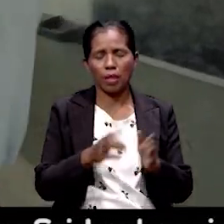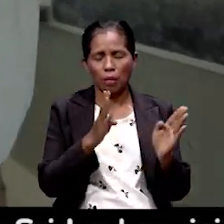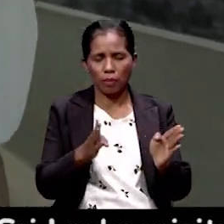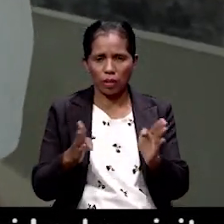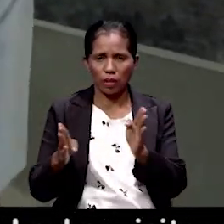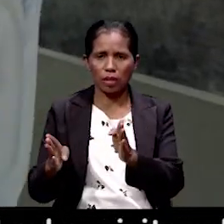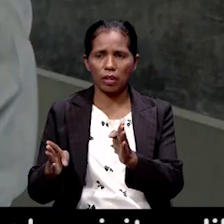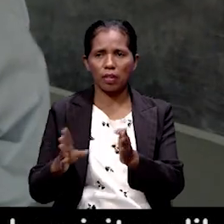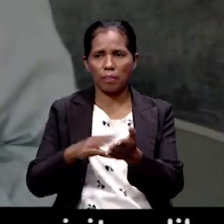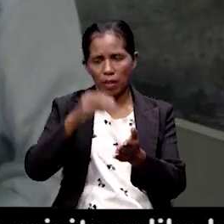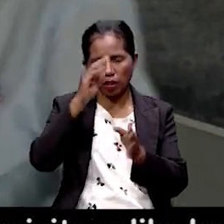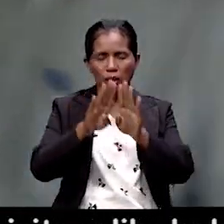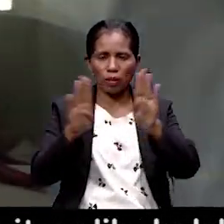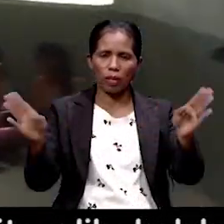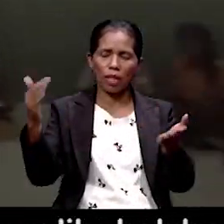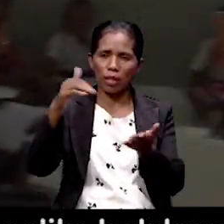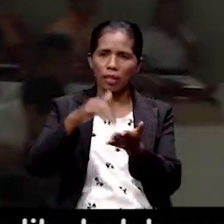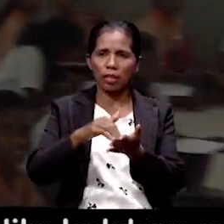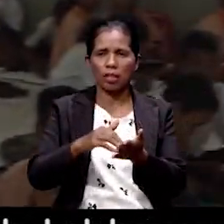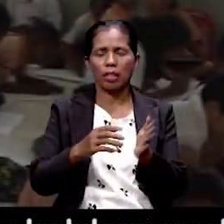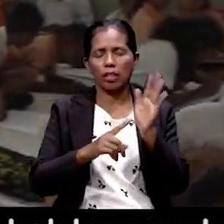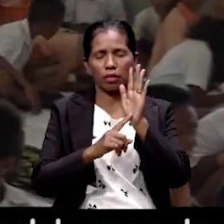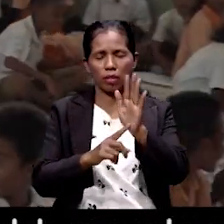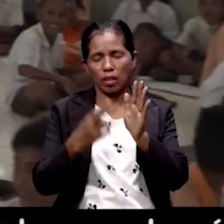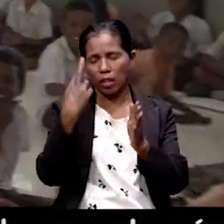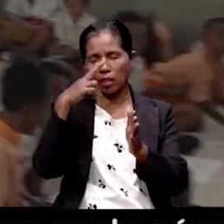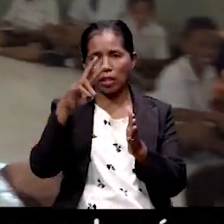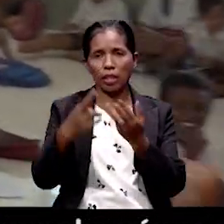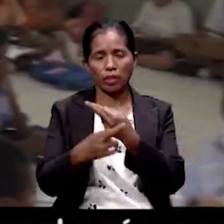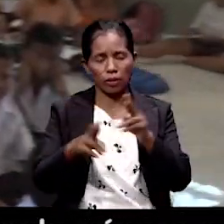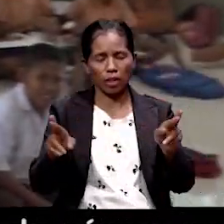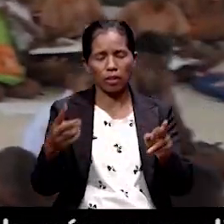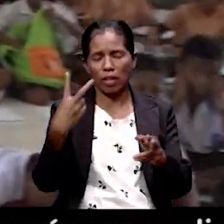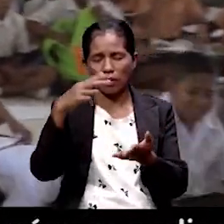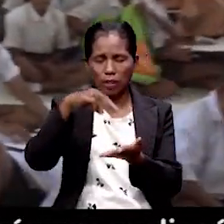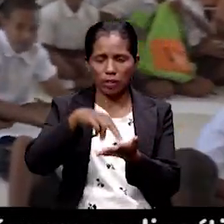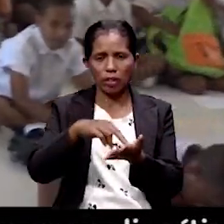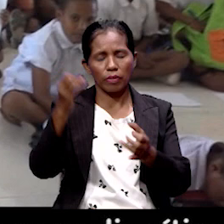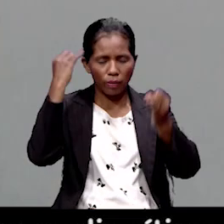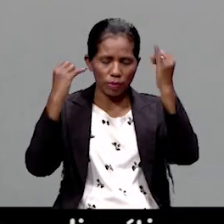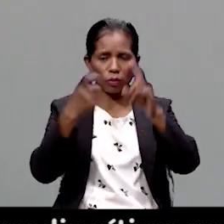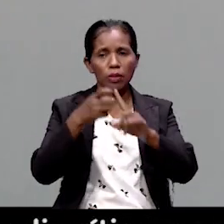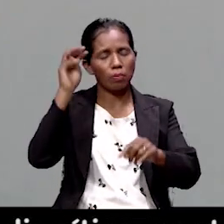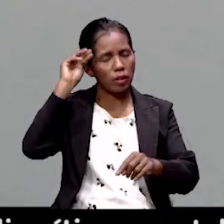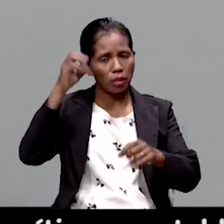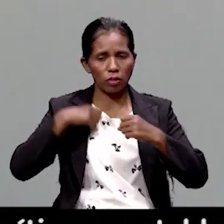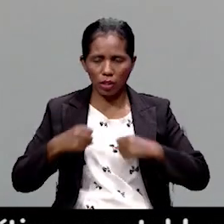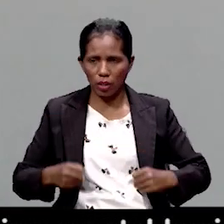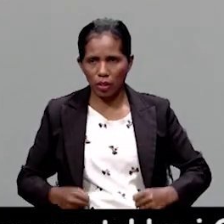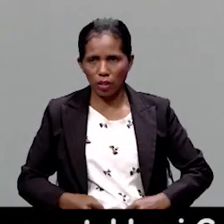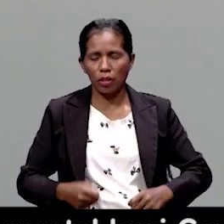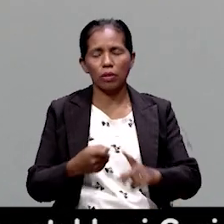foi apontado na informação do Ministério da Saúde para o